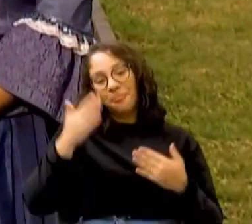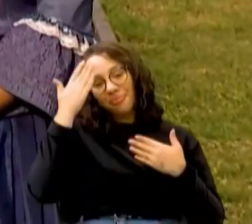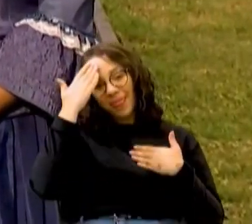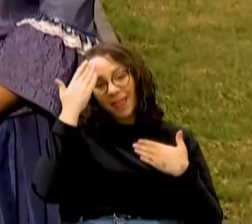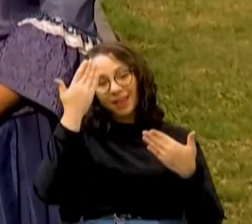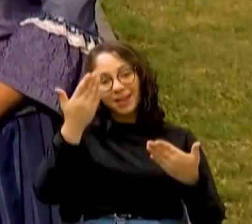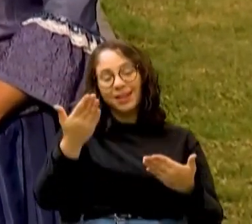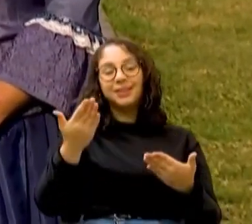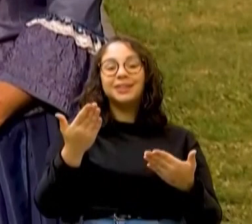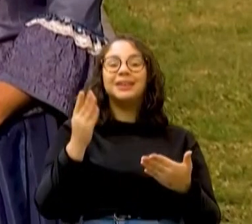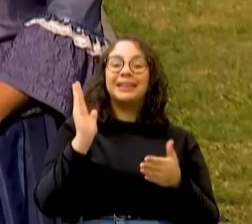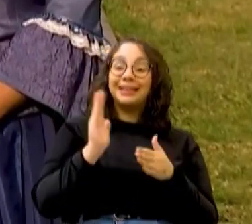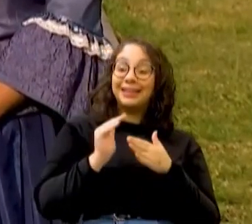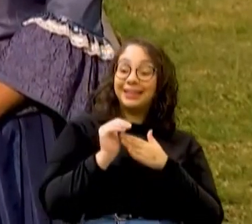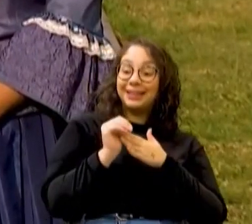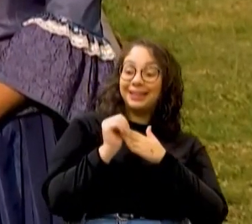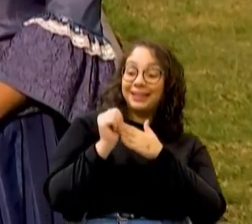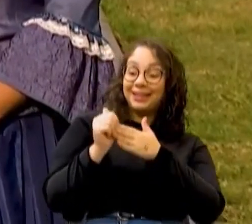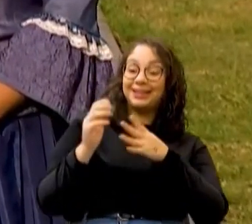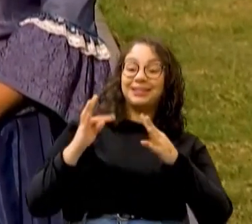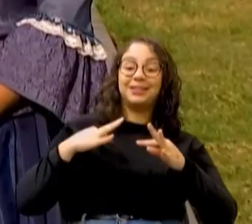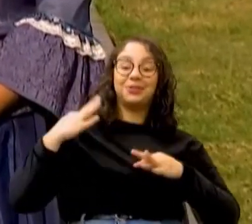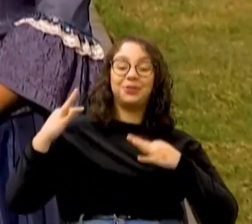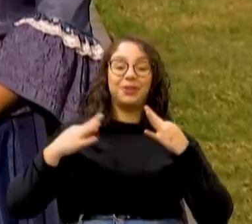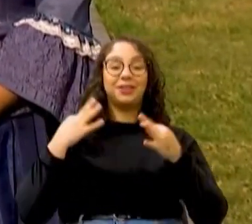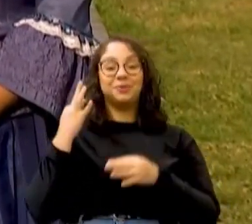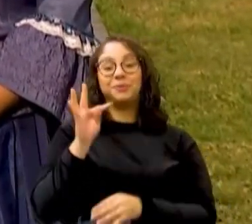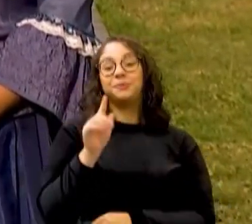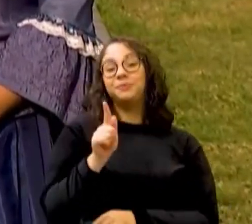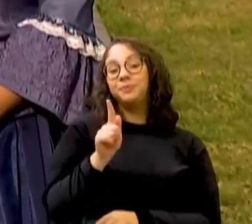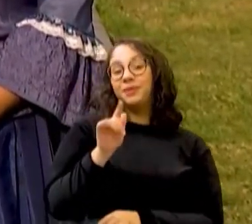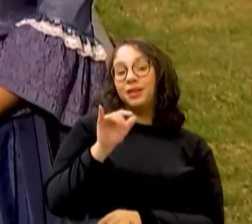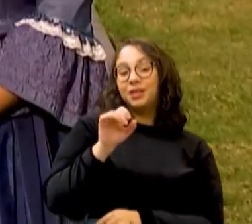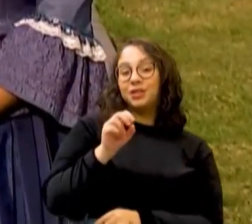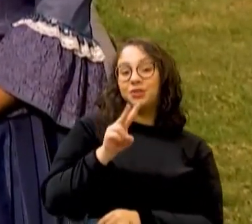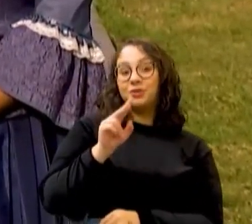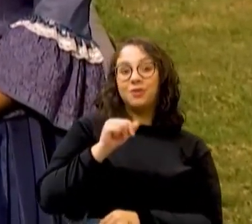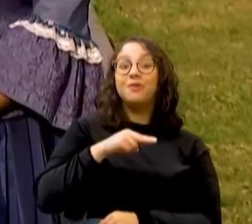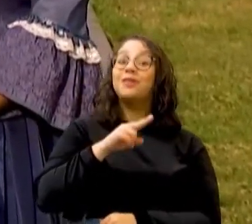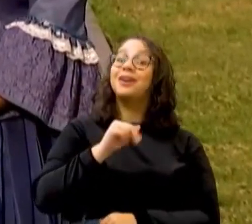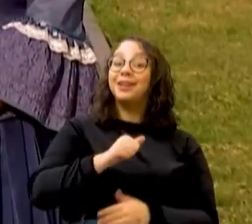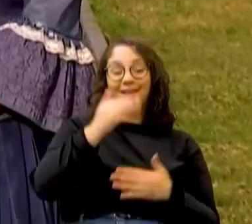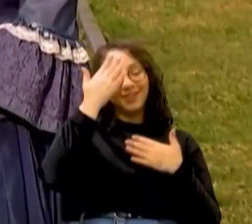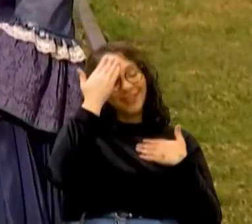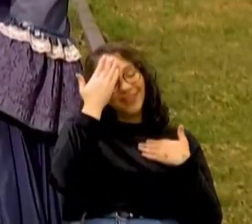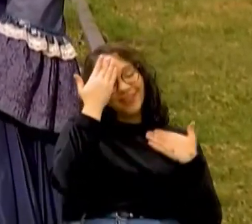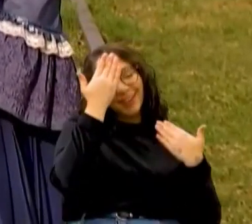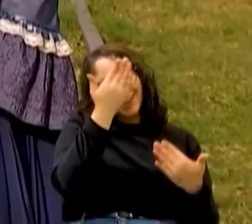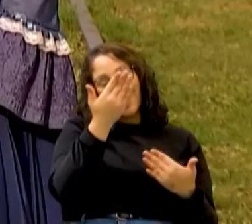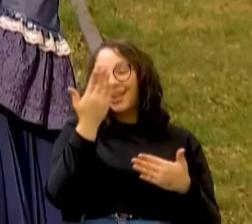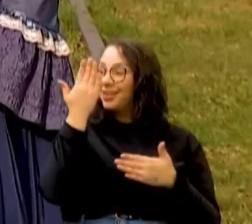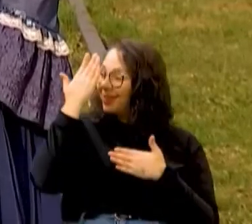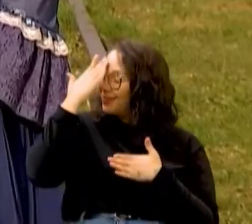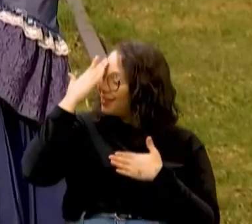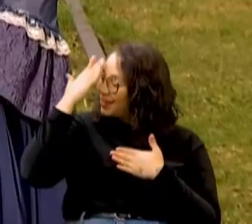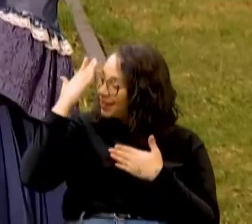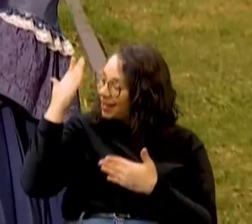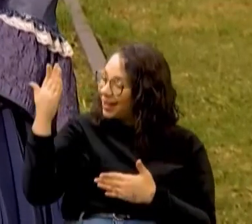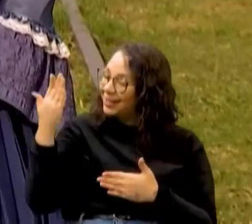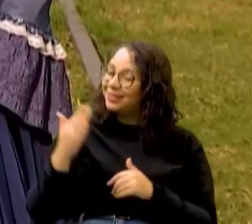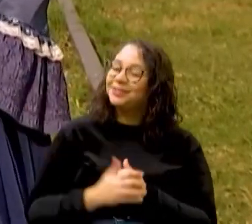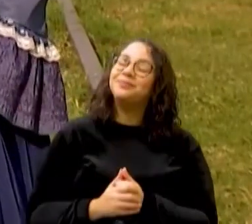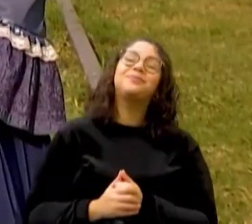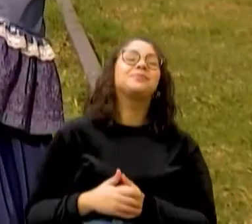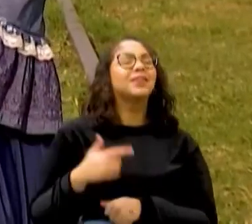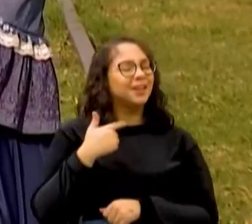Campinas agradecemos a nossa guia de turismo A Giovana amatebol muito obrigada Giovana Obrigada